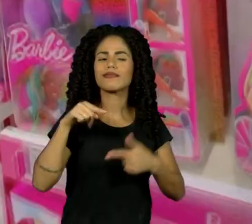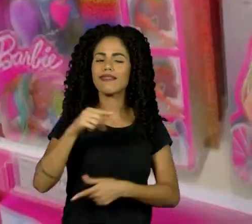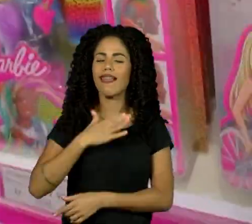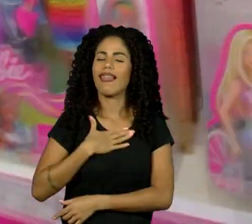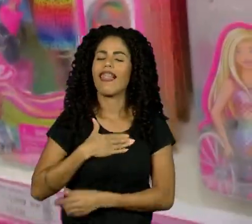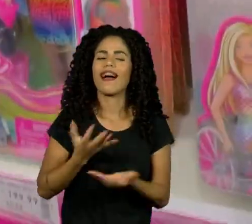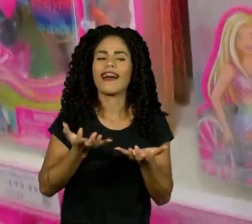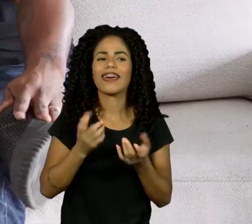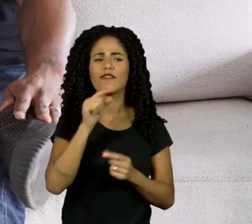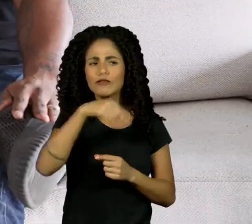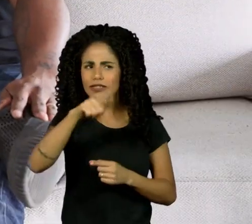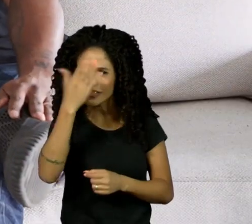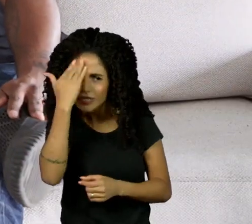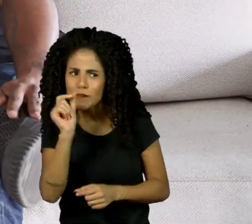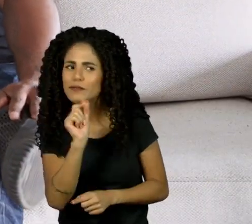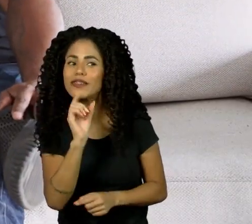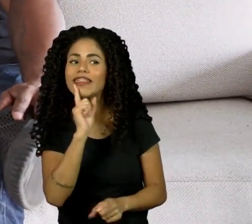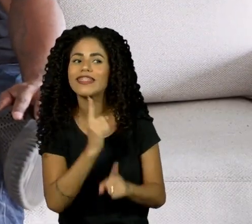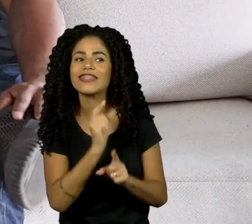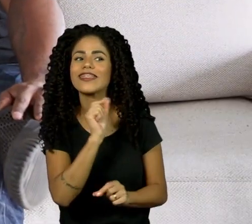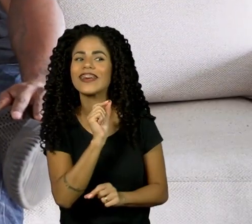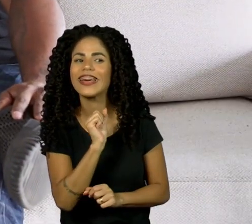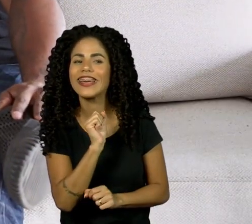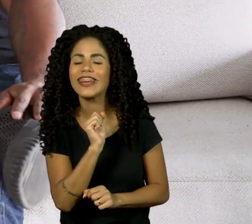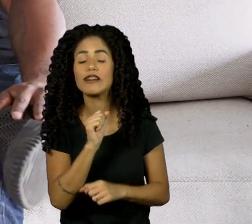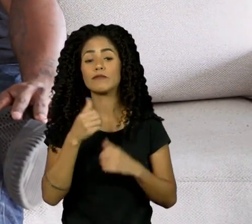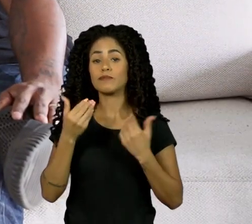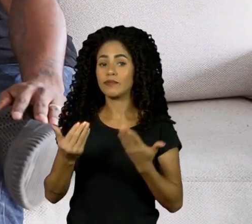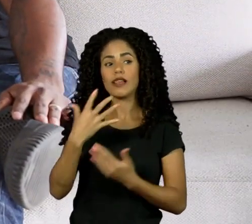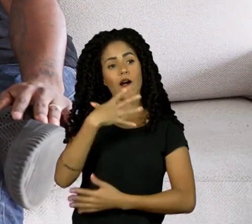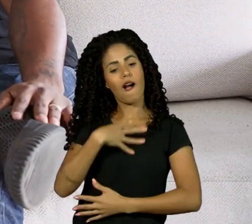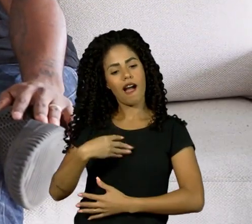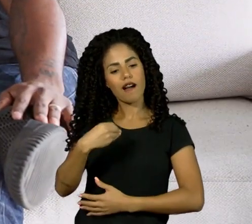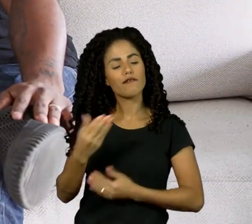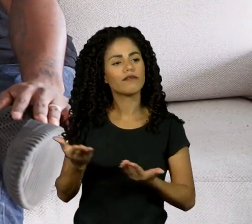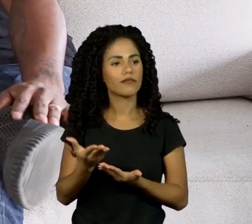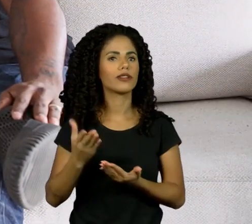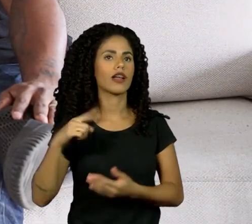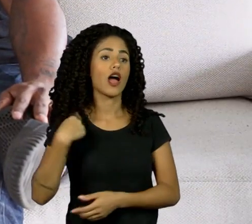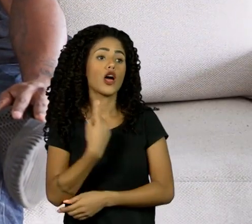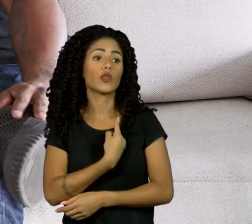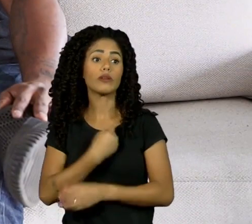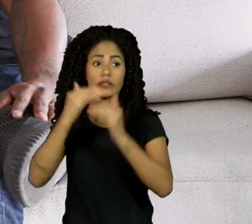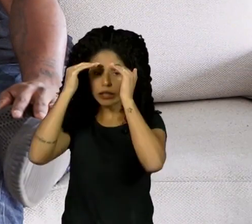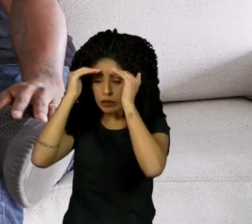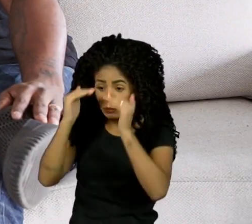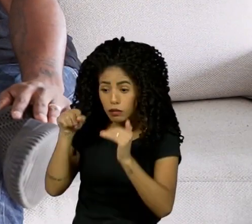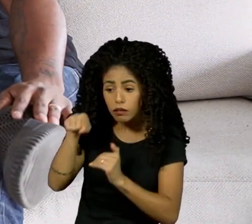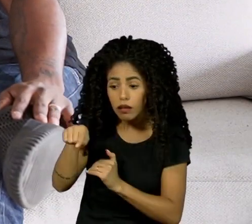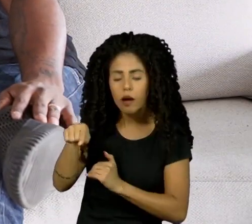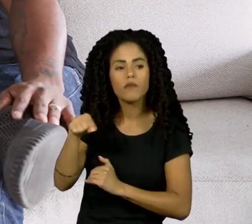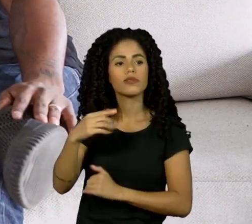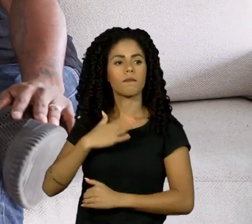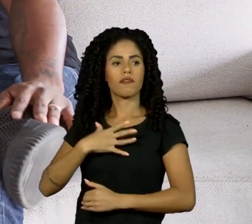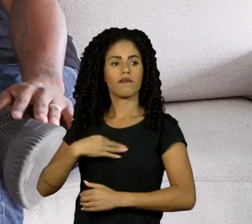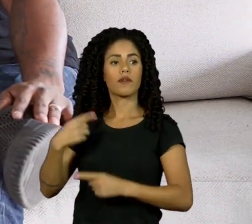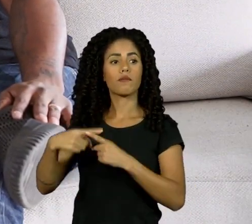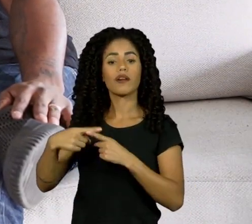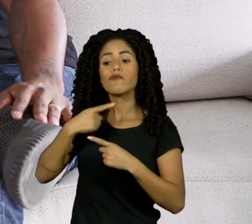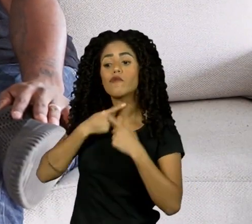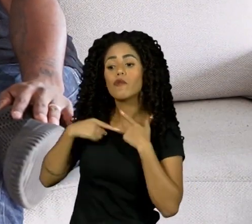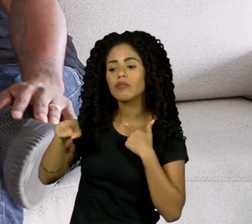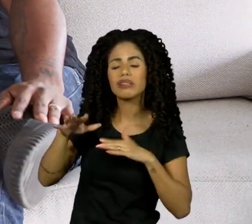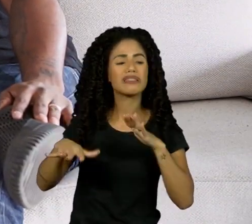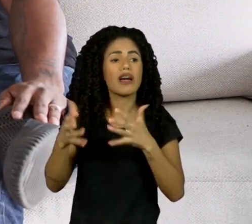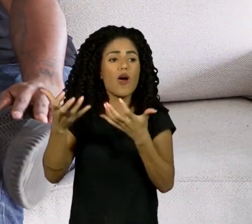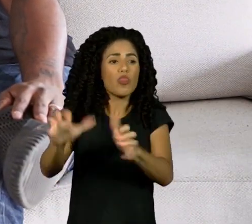muito. Quem adivinha o que é? Em relação a Zahara, a gente respeita muito ela, as vontades dela, tipo,